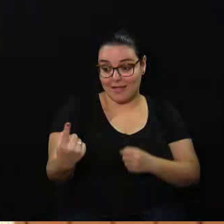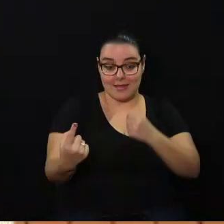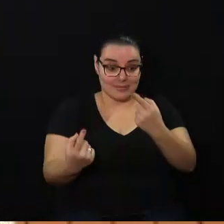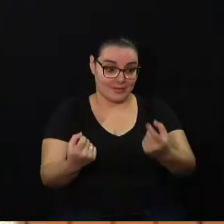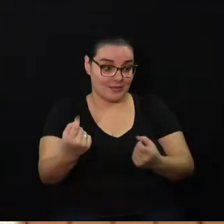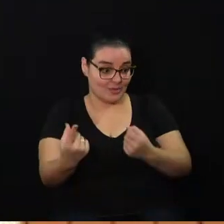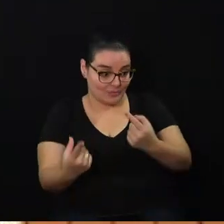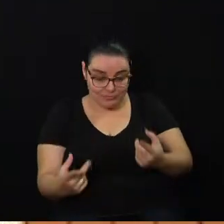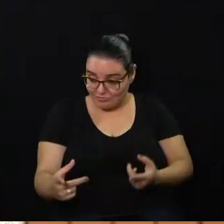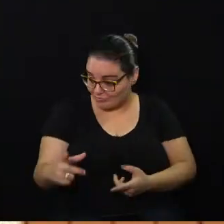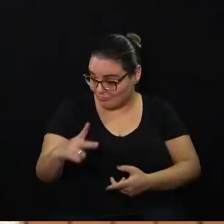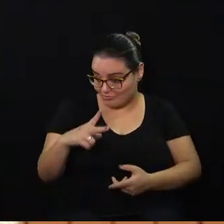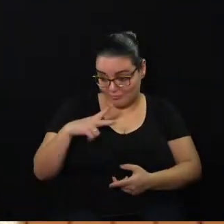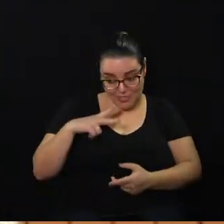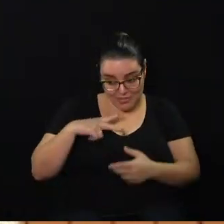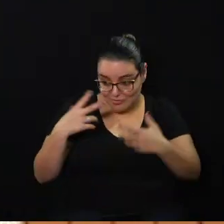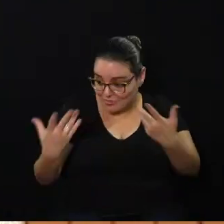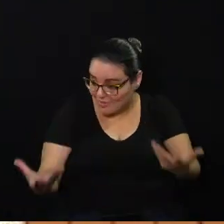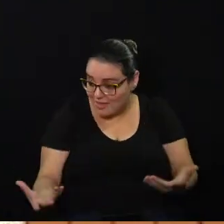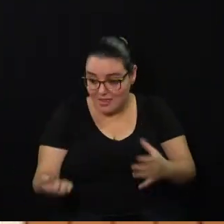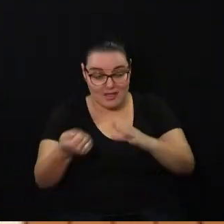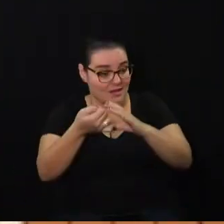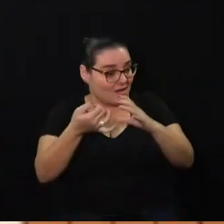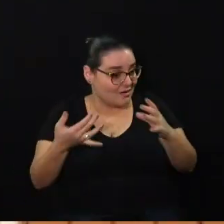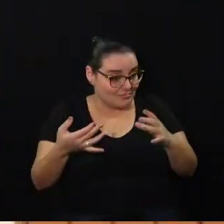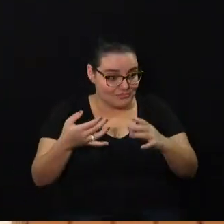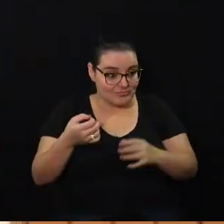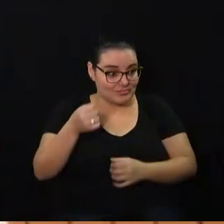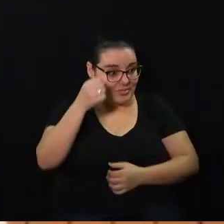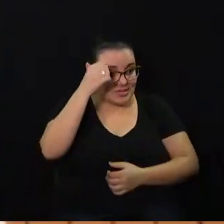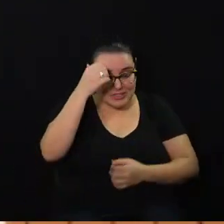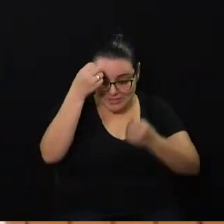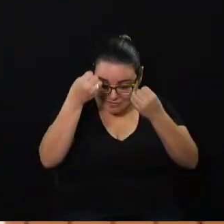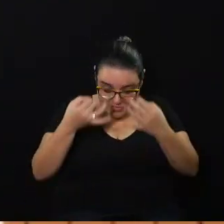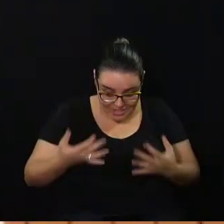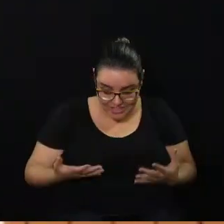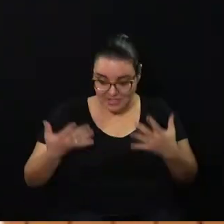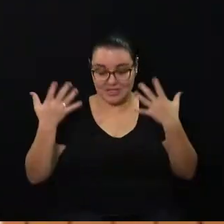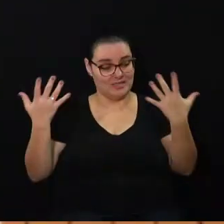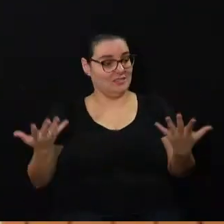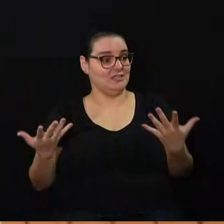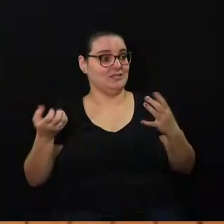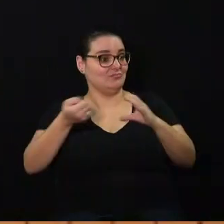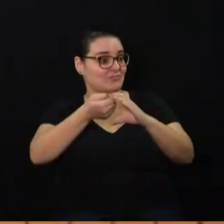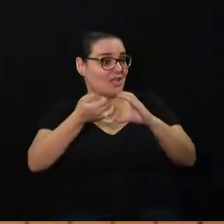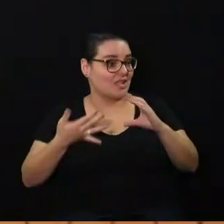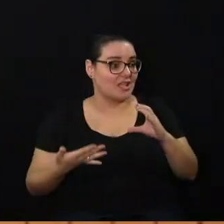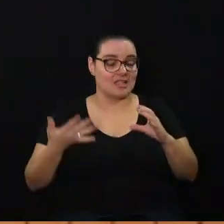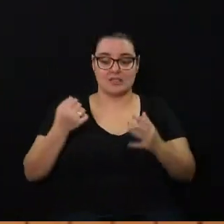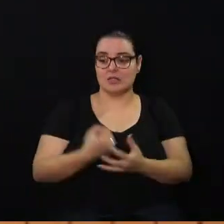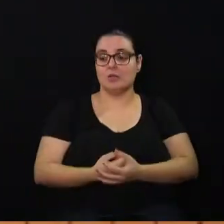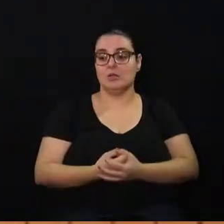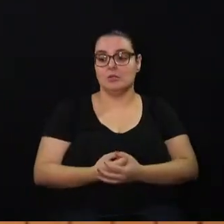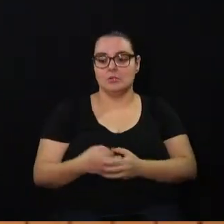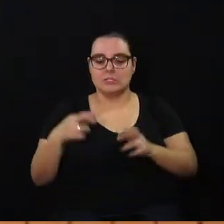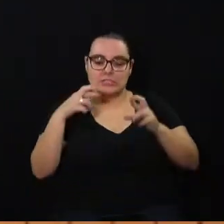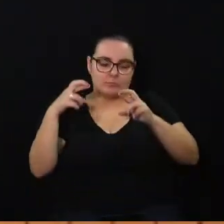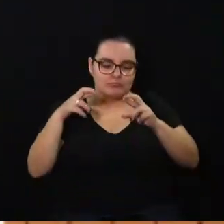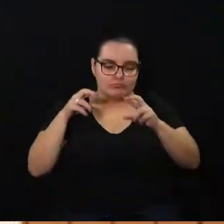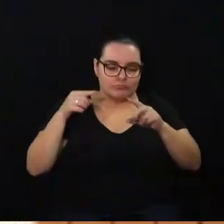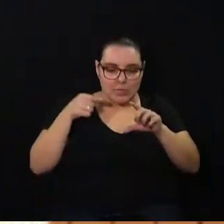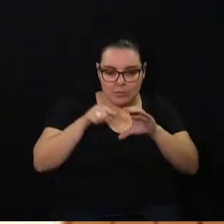de cada um com suas características e por isso a importância de se olhar um pouco mais cuidadoso refinado